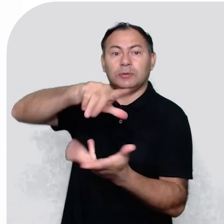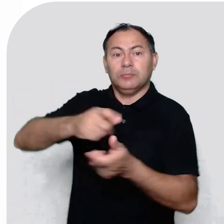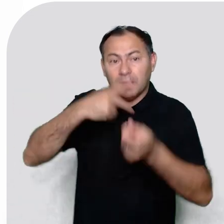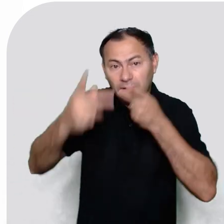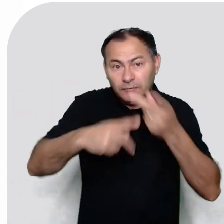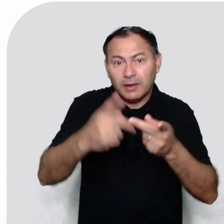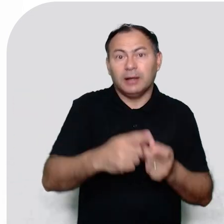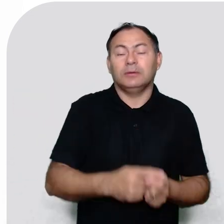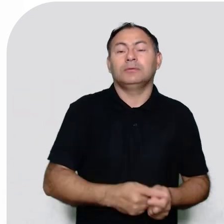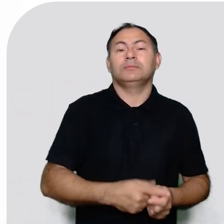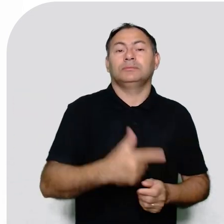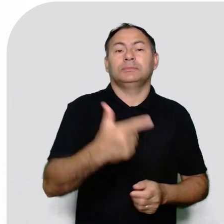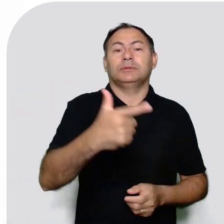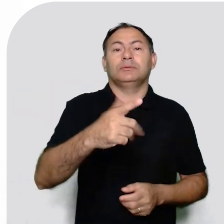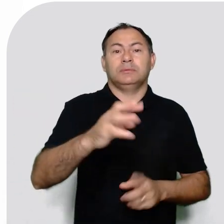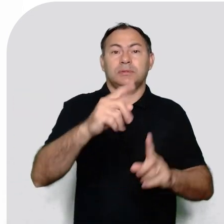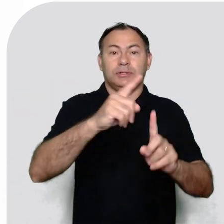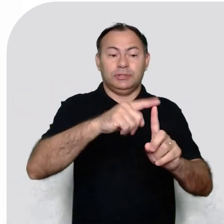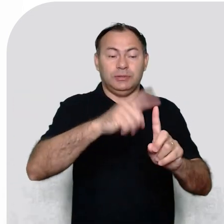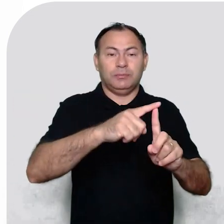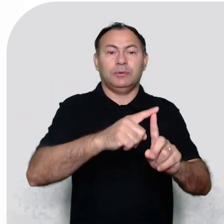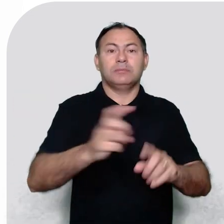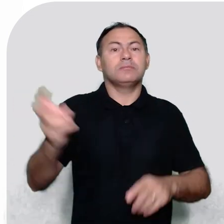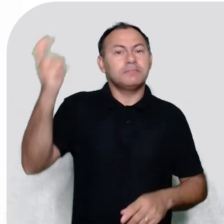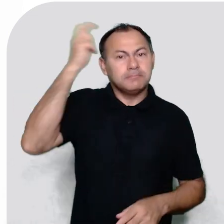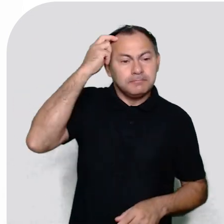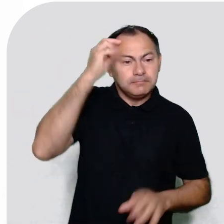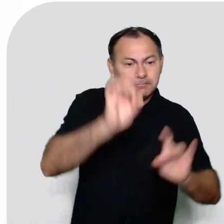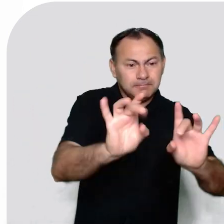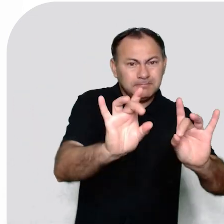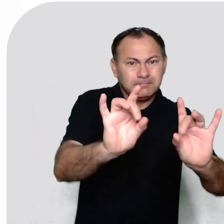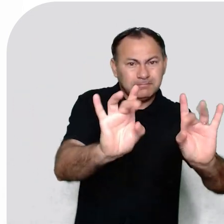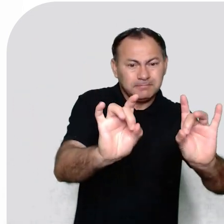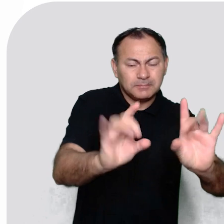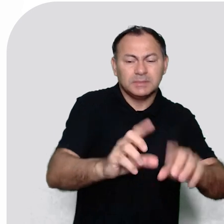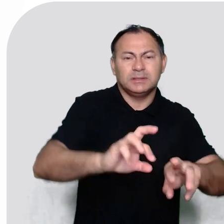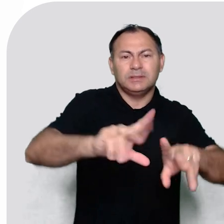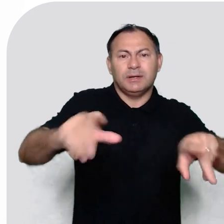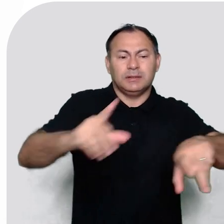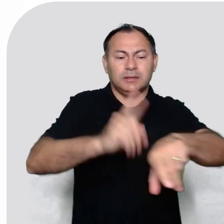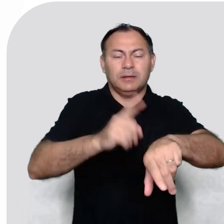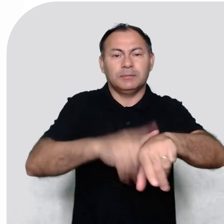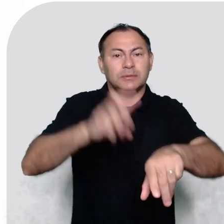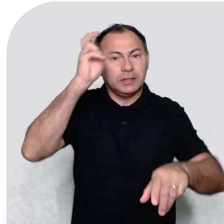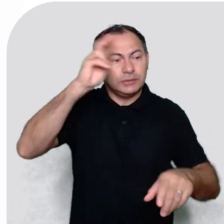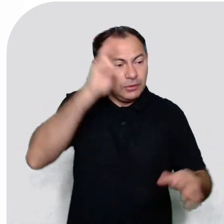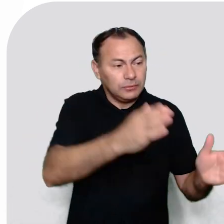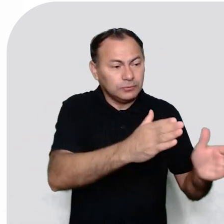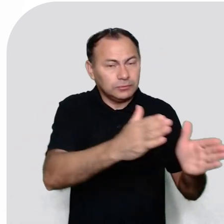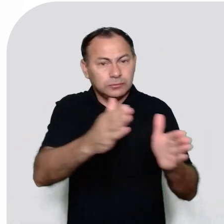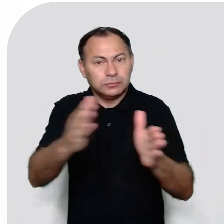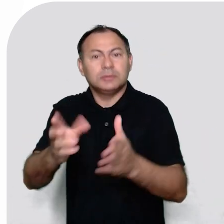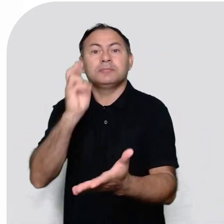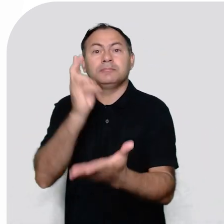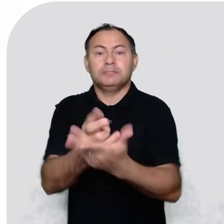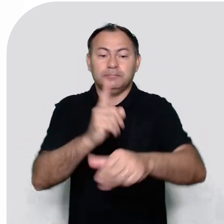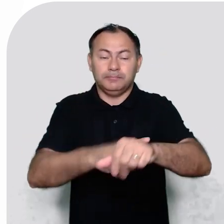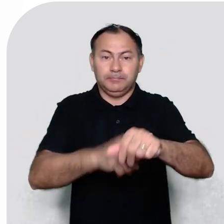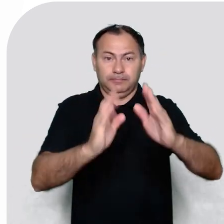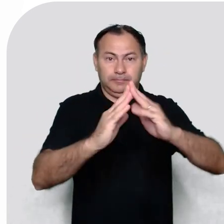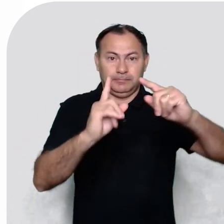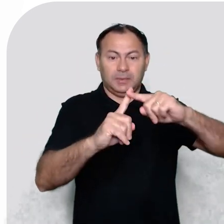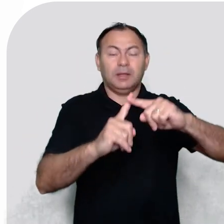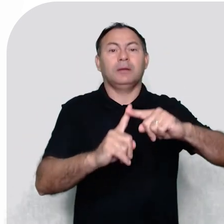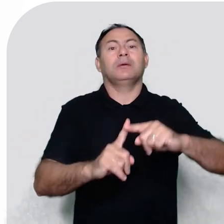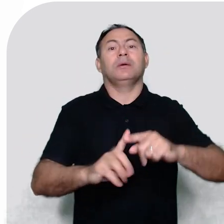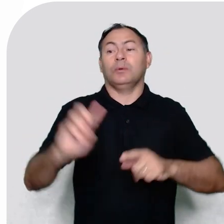falou segundo o tipo de cultura específico das diferentes épocas históricas. E, ao mesmo tempo, a Igreja